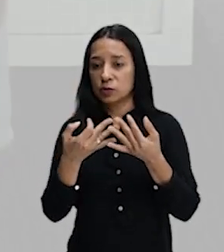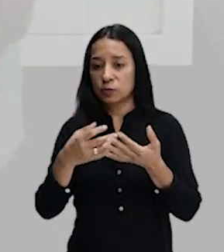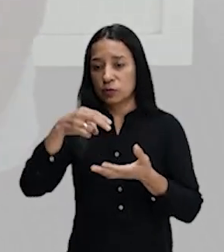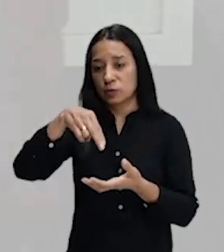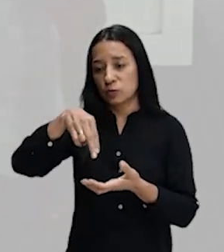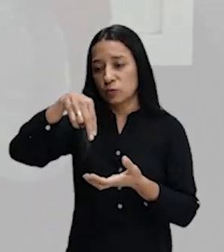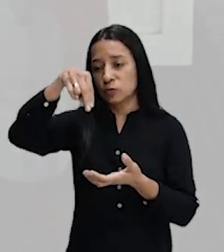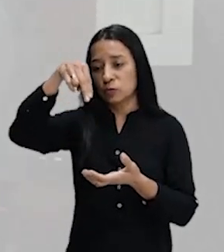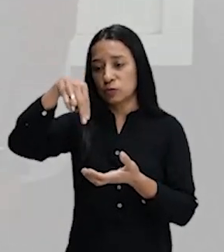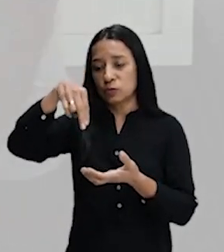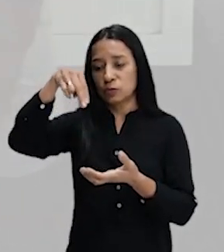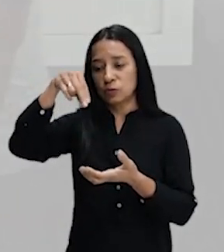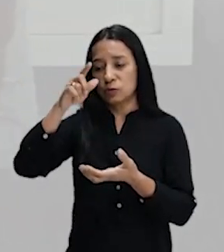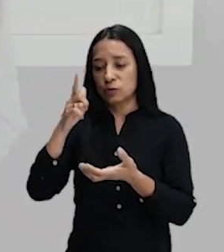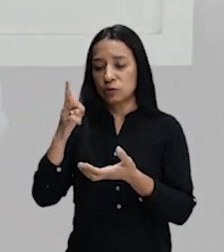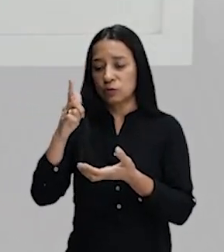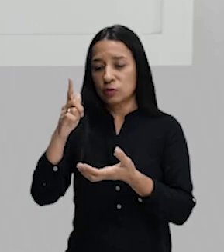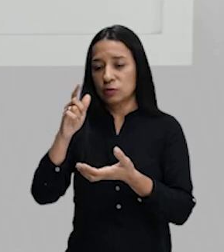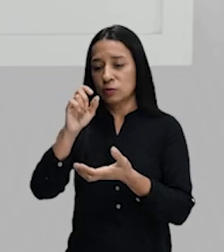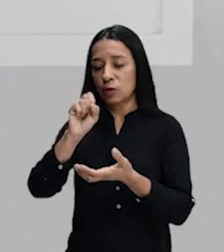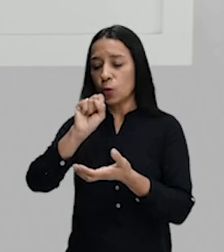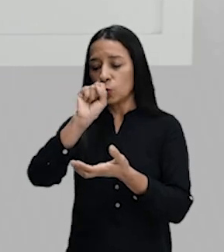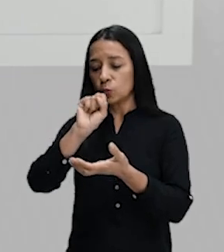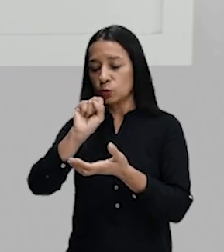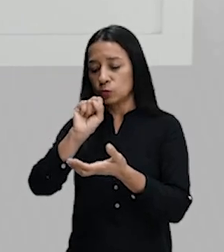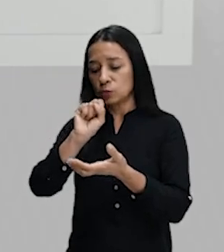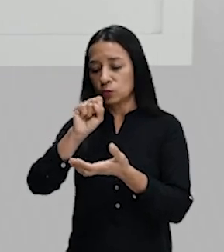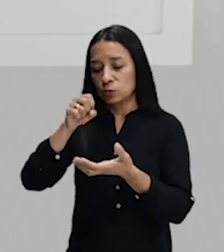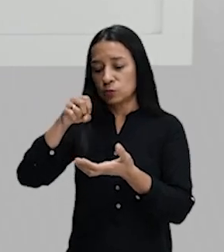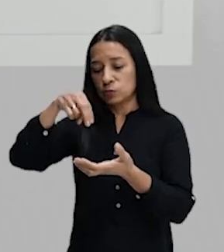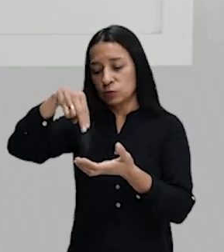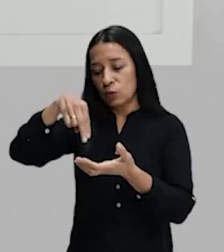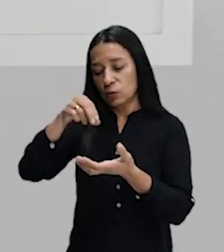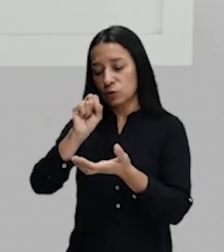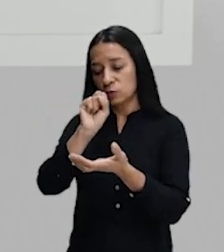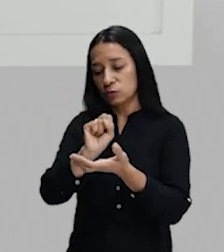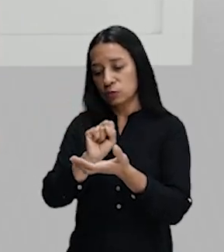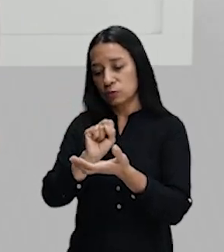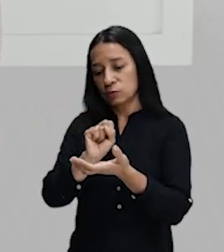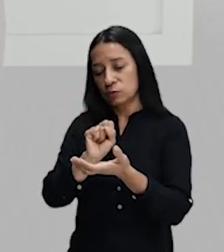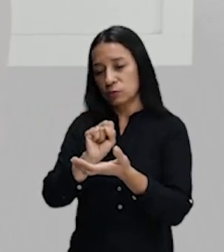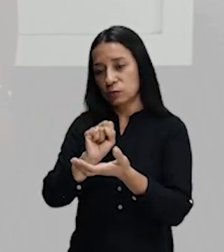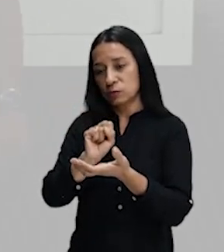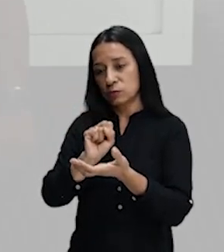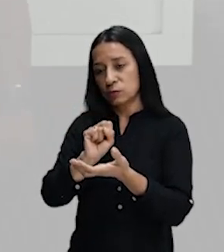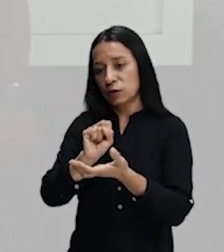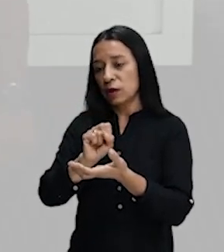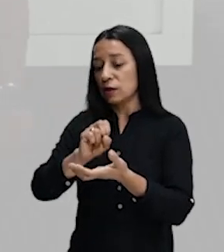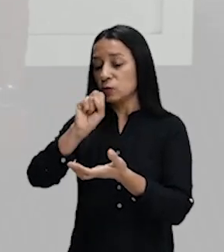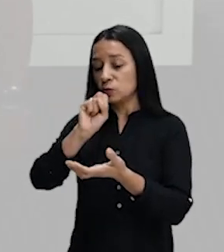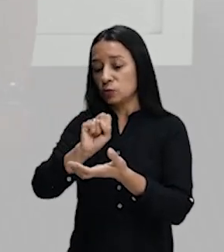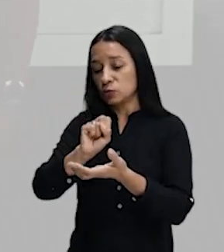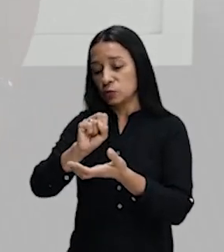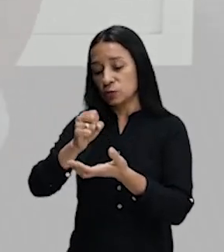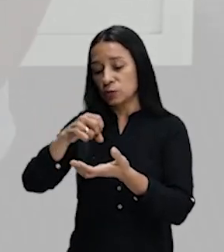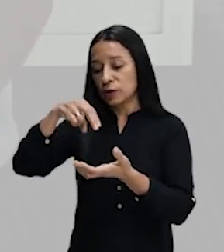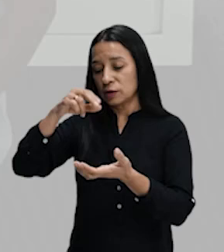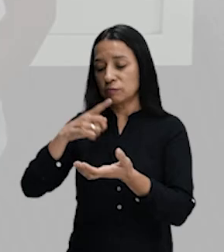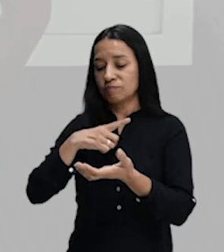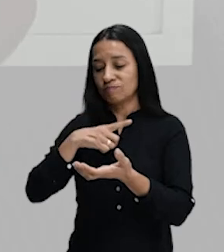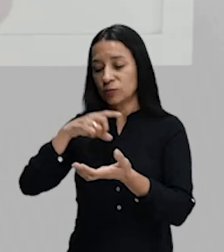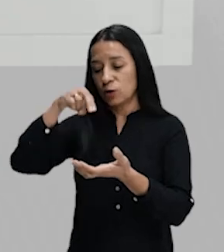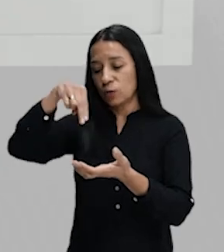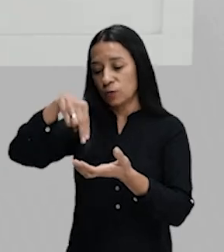estamos falando do sul magnético. Toda vez que falamos de sul geográfico, neste ponto nós temos o norte magnético. Tá certo?